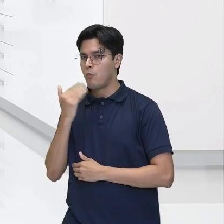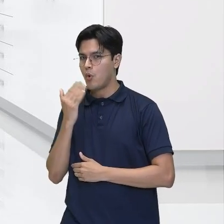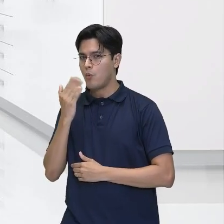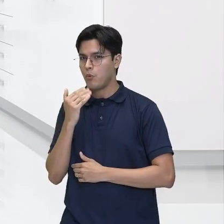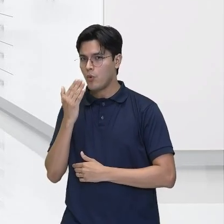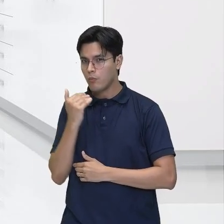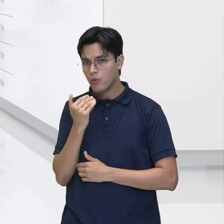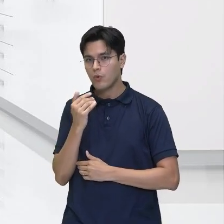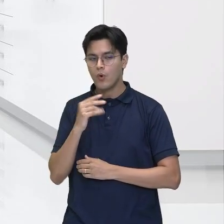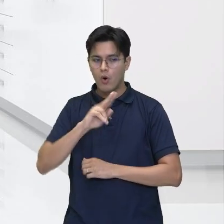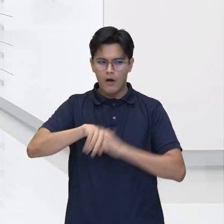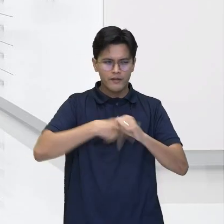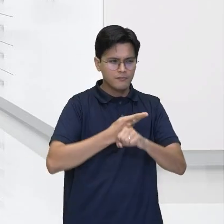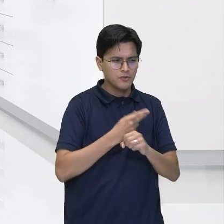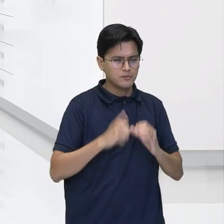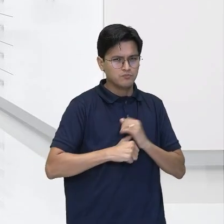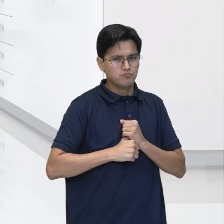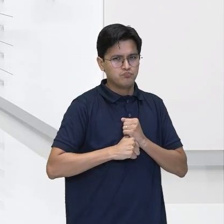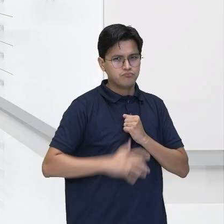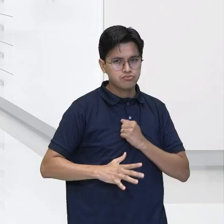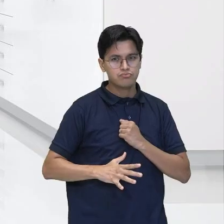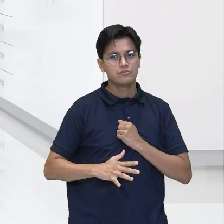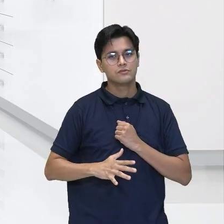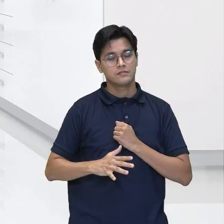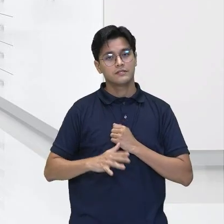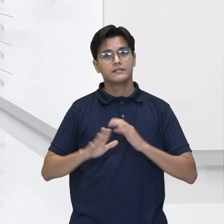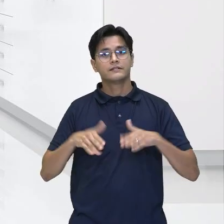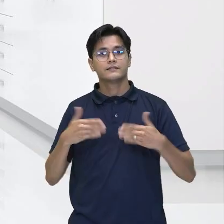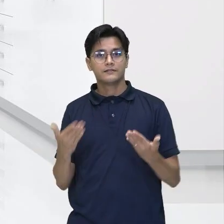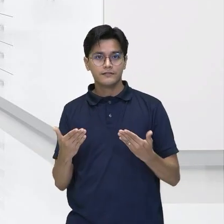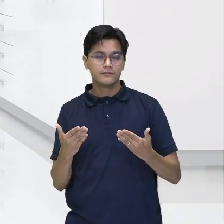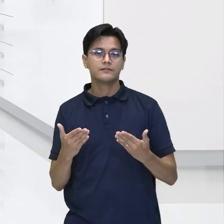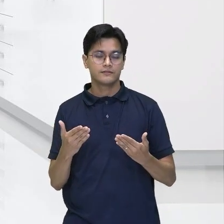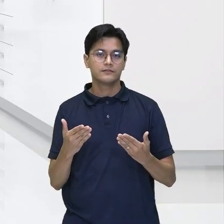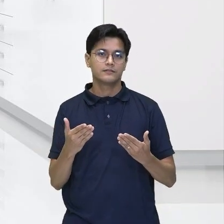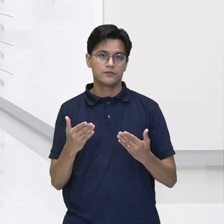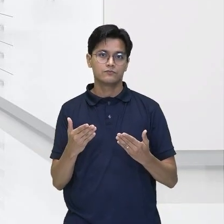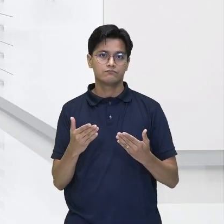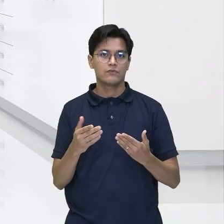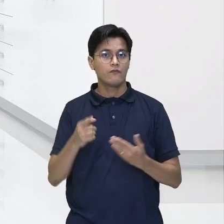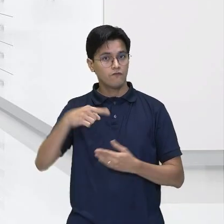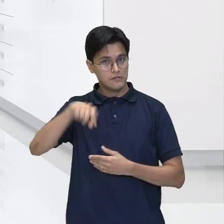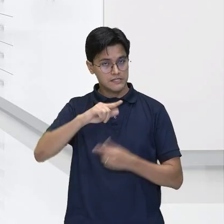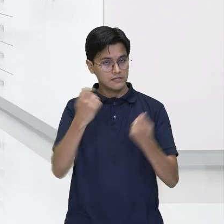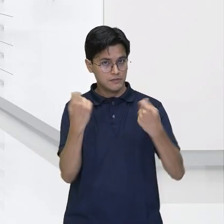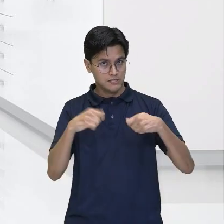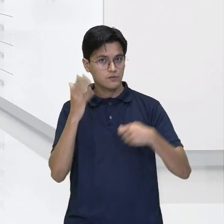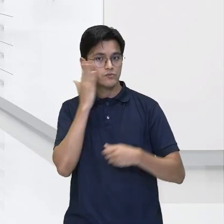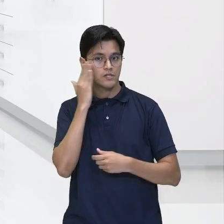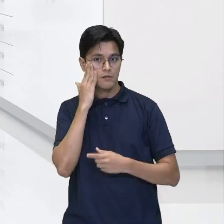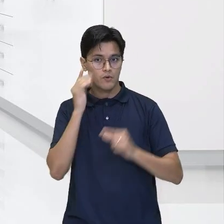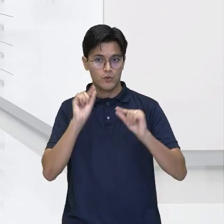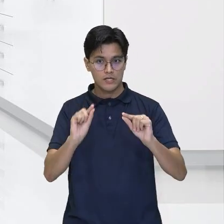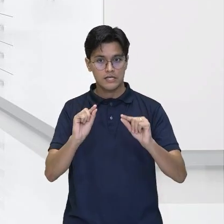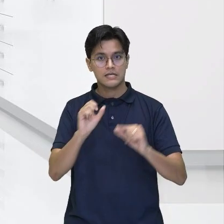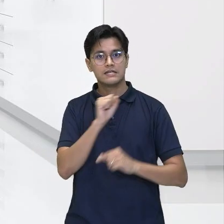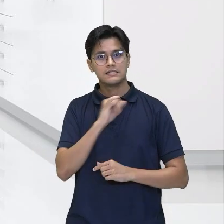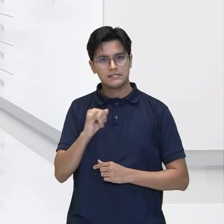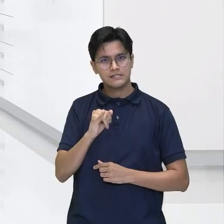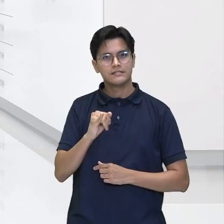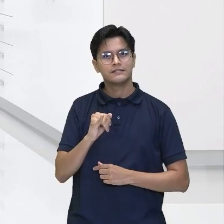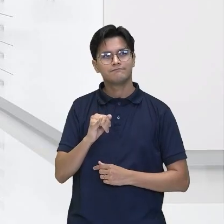Ou frequentemente. Saibam vocês que ter diarreia frequentemente não